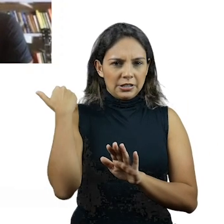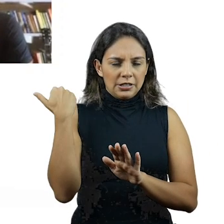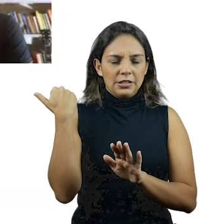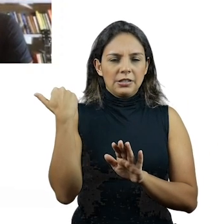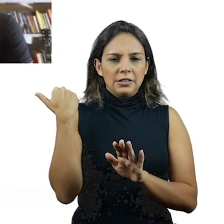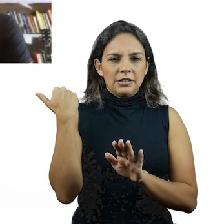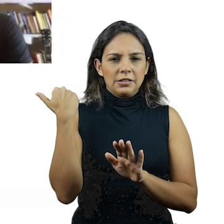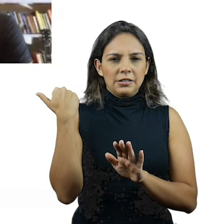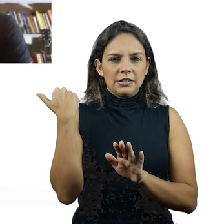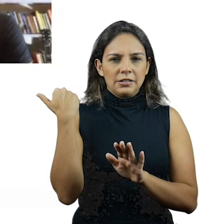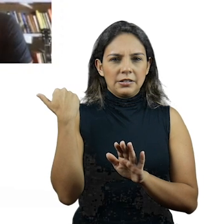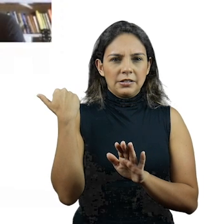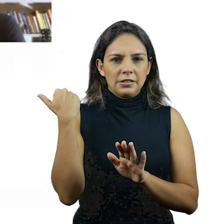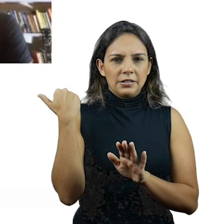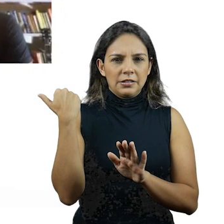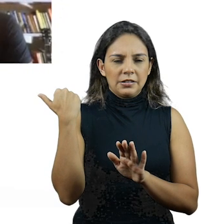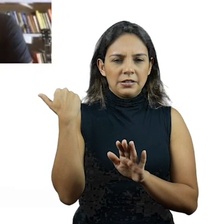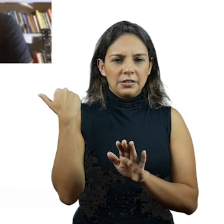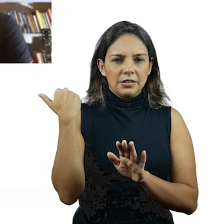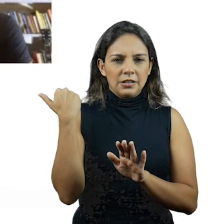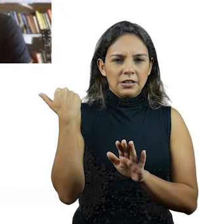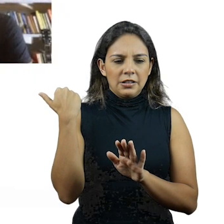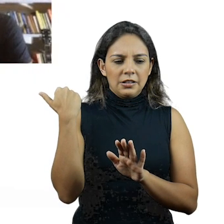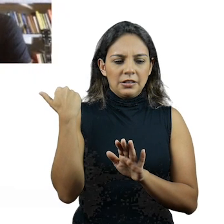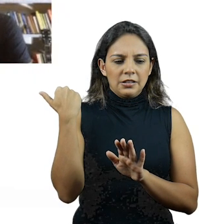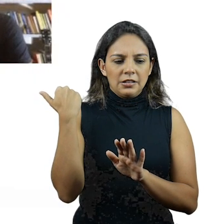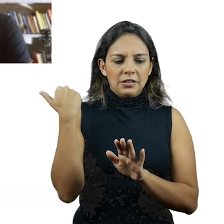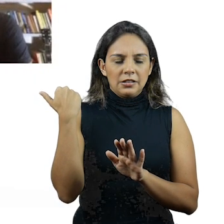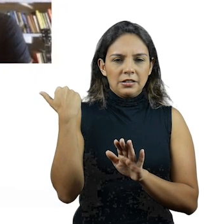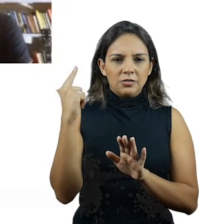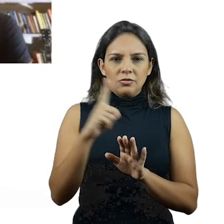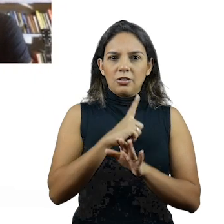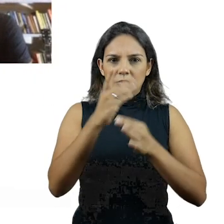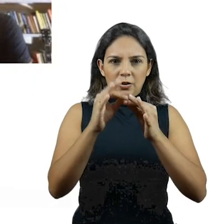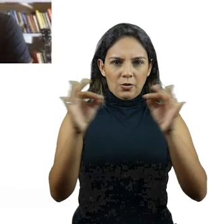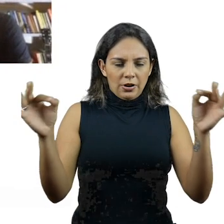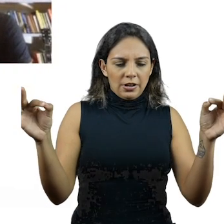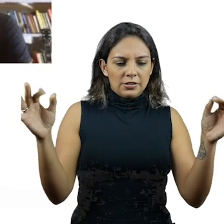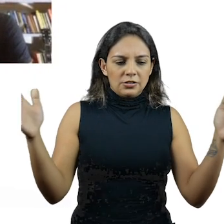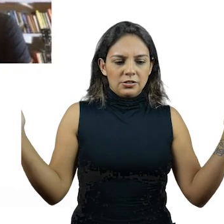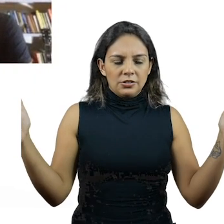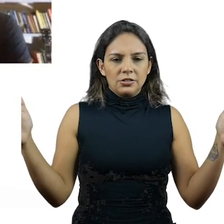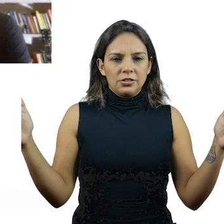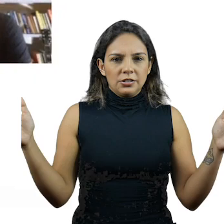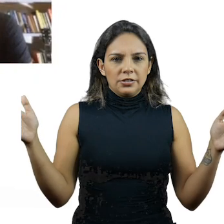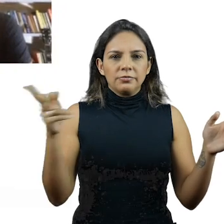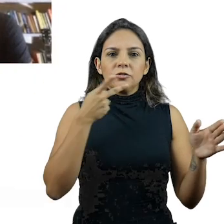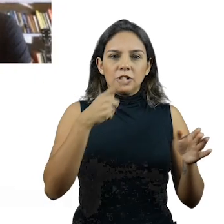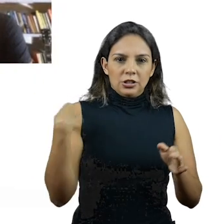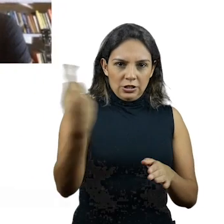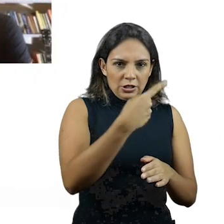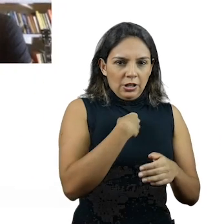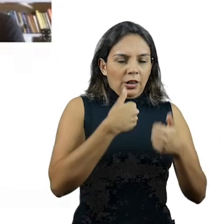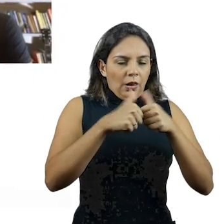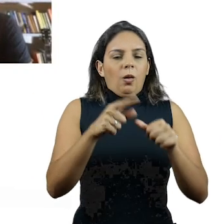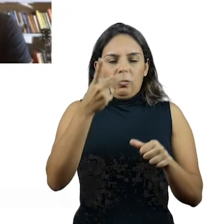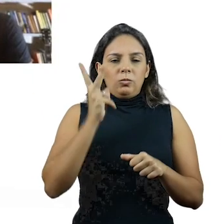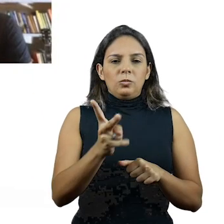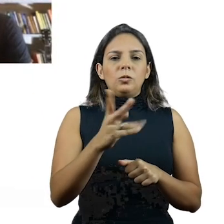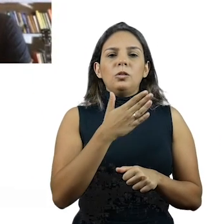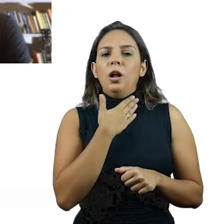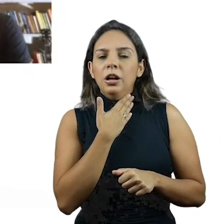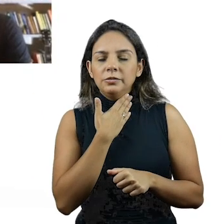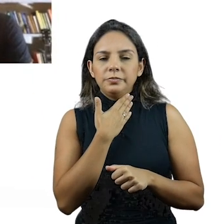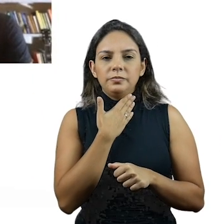várias estantes de metal com livros em diversas prateleiras. A gente está... Sempre um Papo agora está